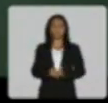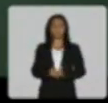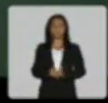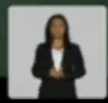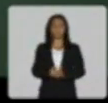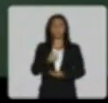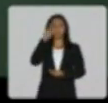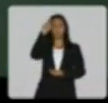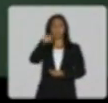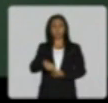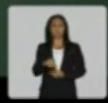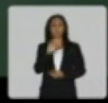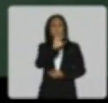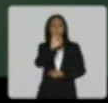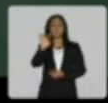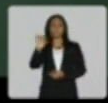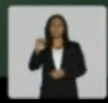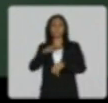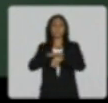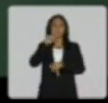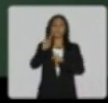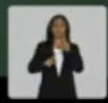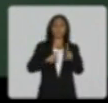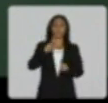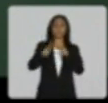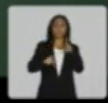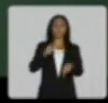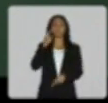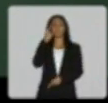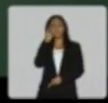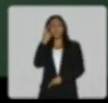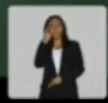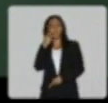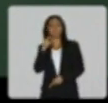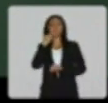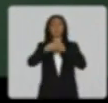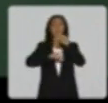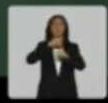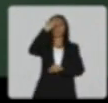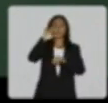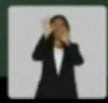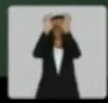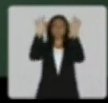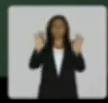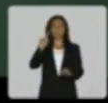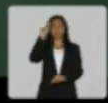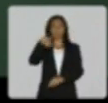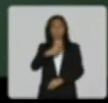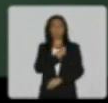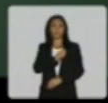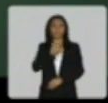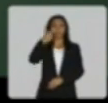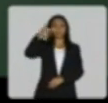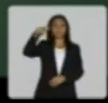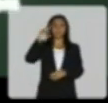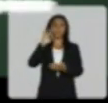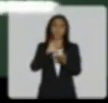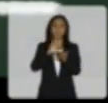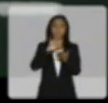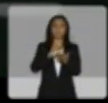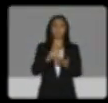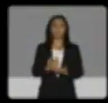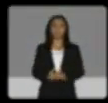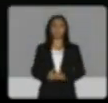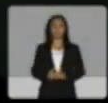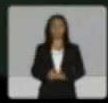pois é cada vez mais o povo do rio percebe que o vídeo da propaganda é um rio de verdade é ainda